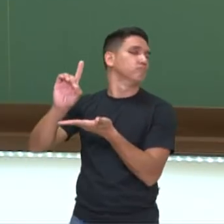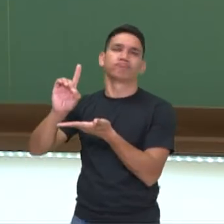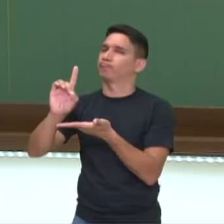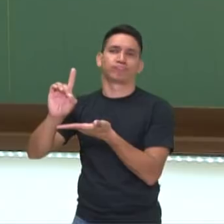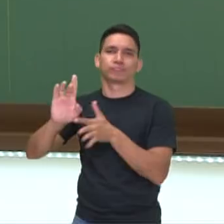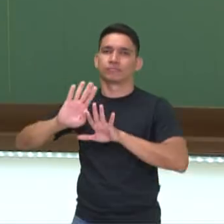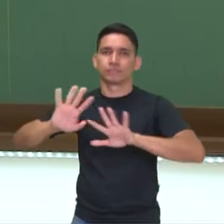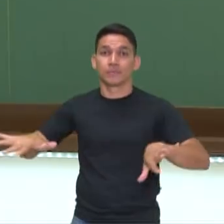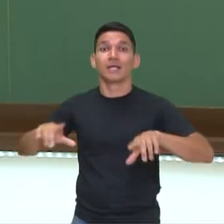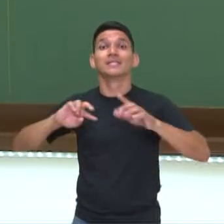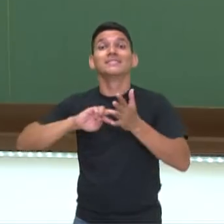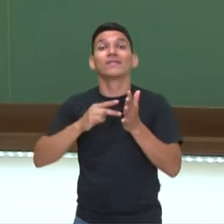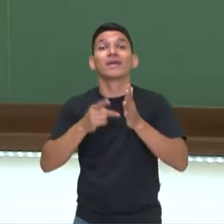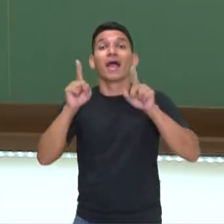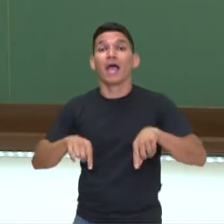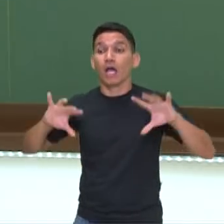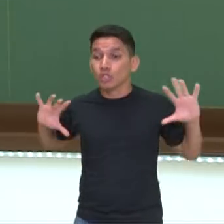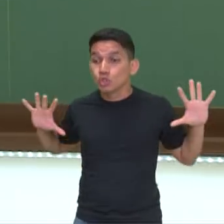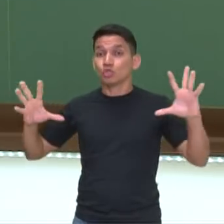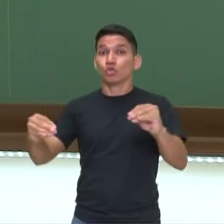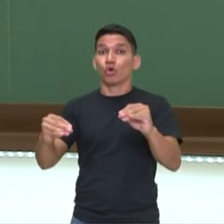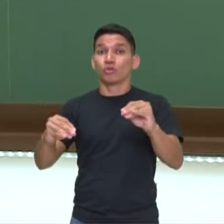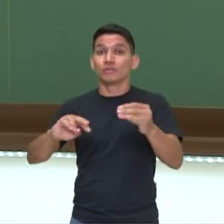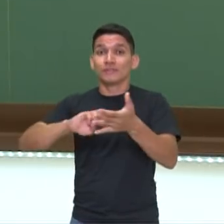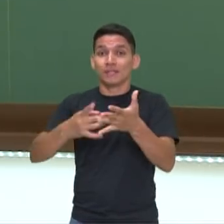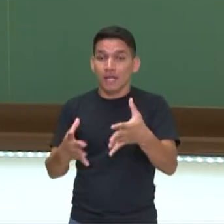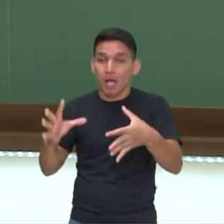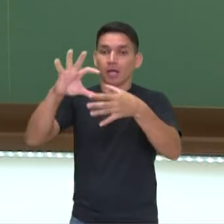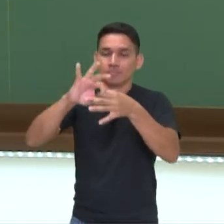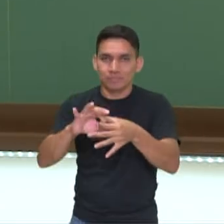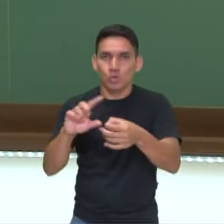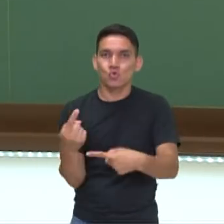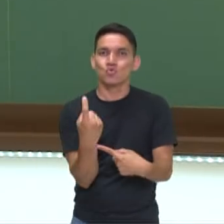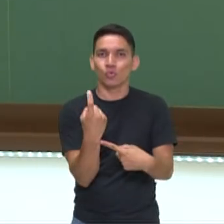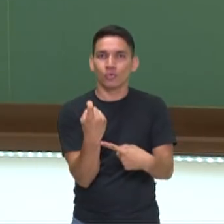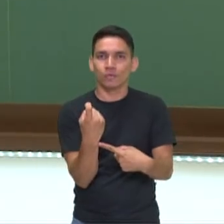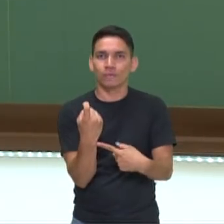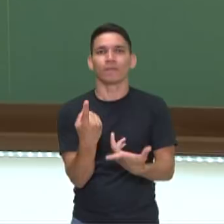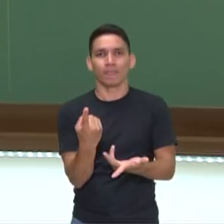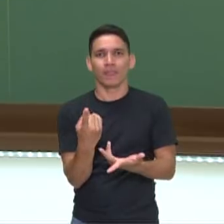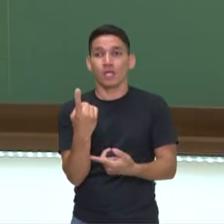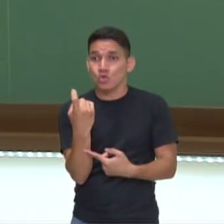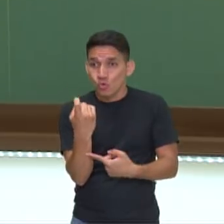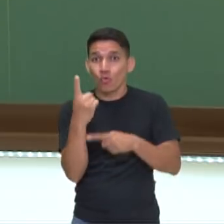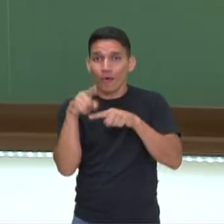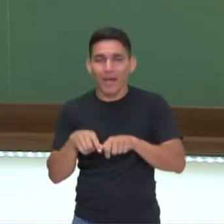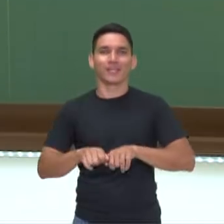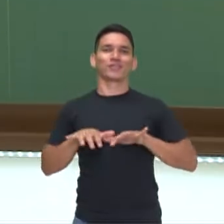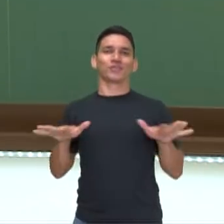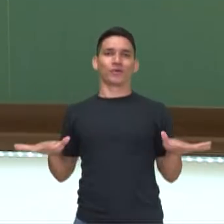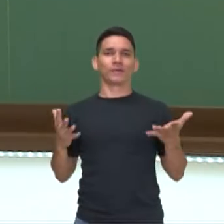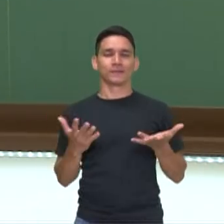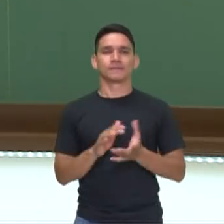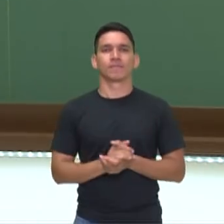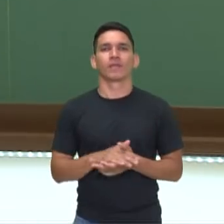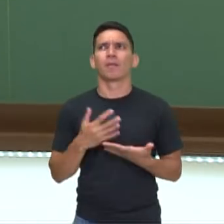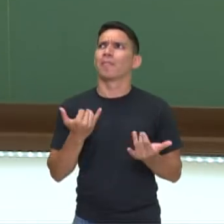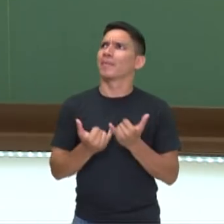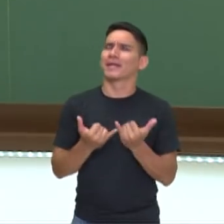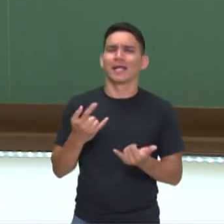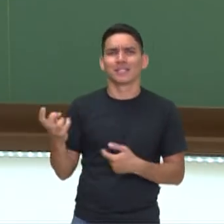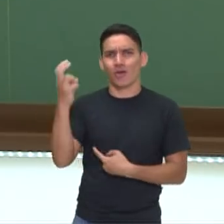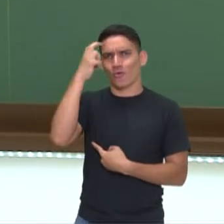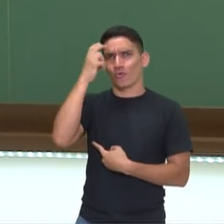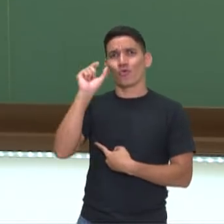o todo fosse um e um fosse todo. Isso é um tipo de panteísmo. Uma palavra próxima da nossa cultura é como se fosse dizer